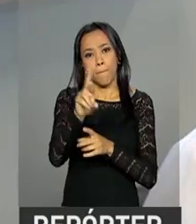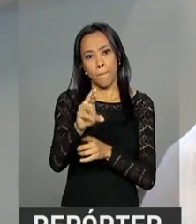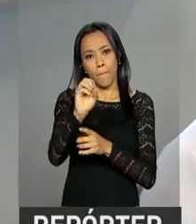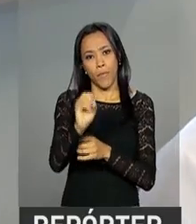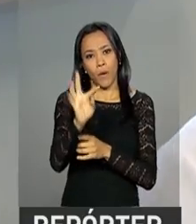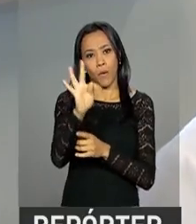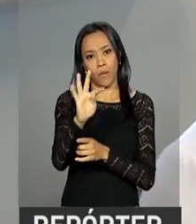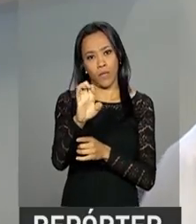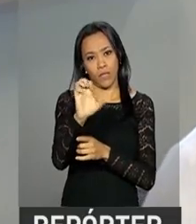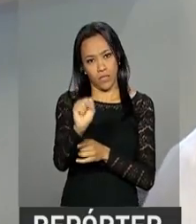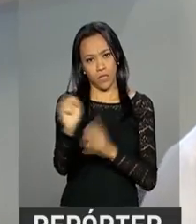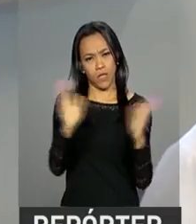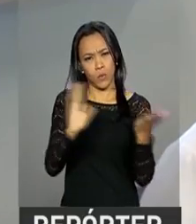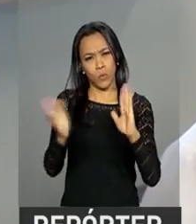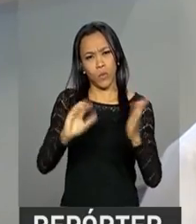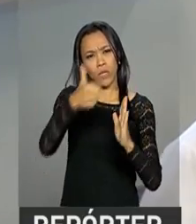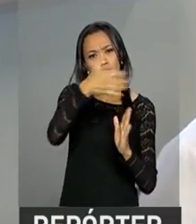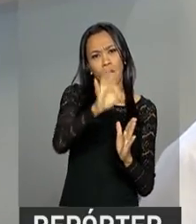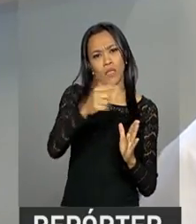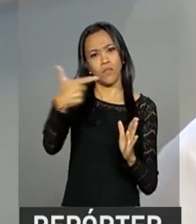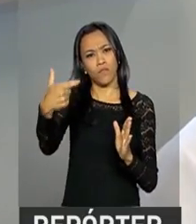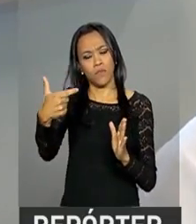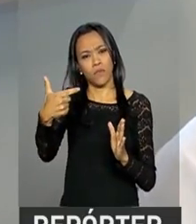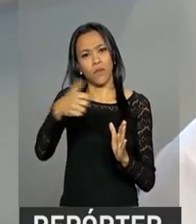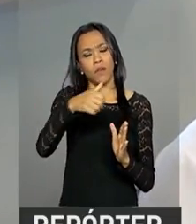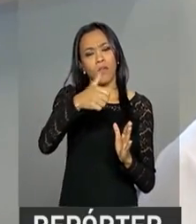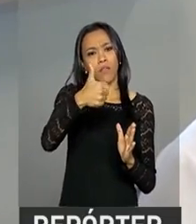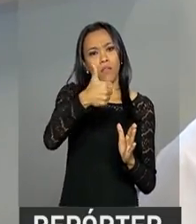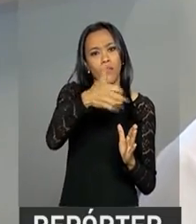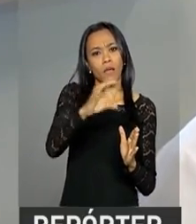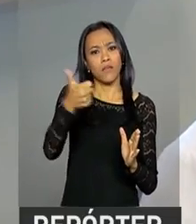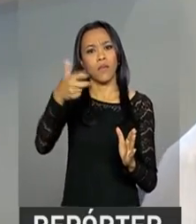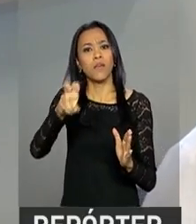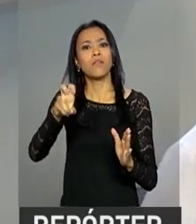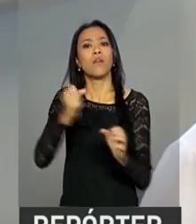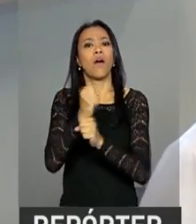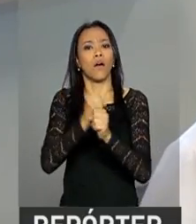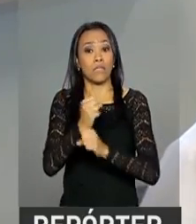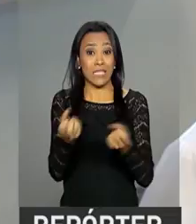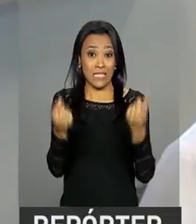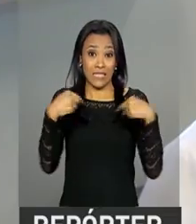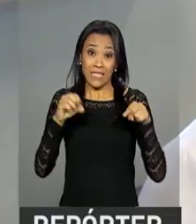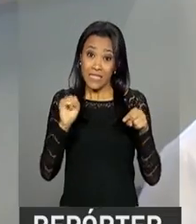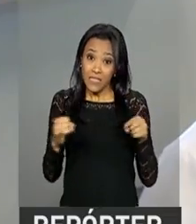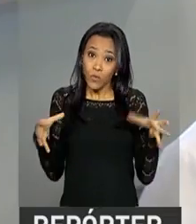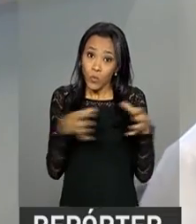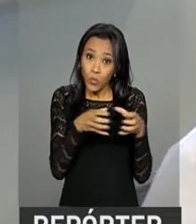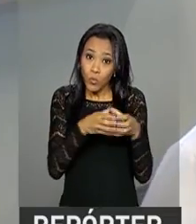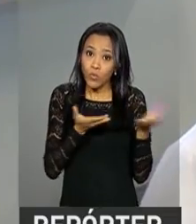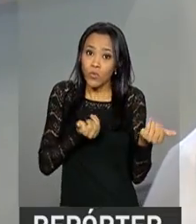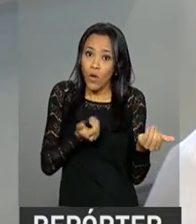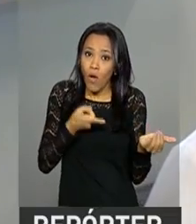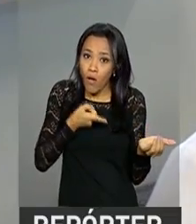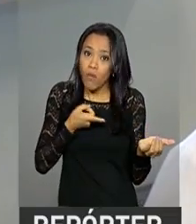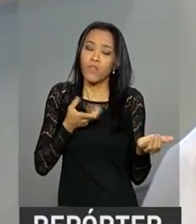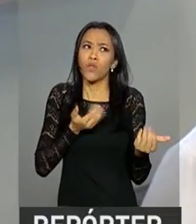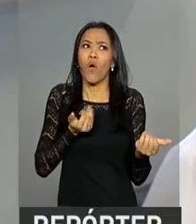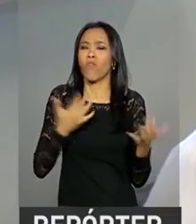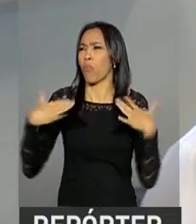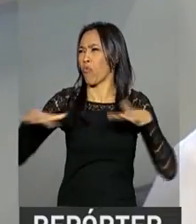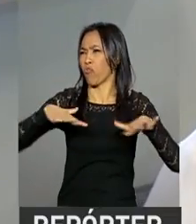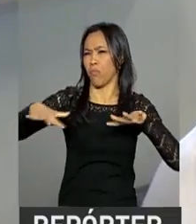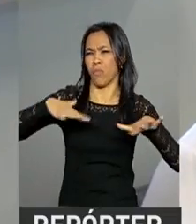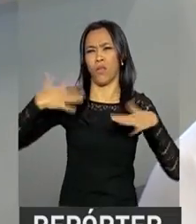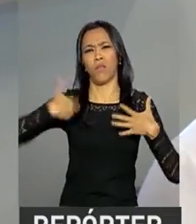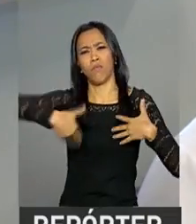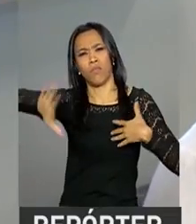de entre 10 e 15 anos e se essa prótese colocada num paciente mais jovem como é um paciente que tem uma demanda de movimento de